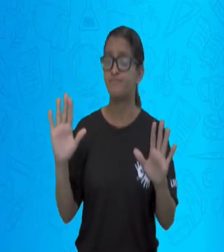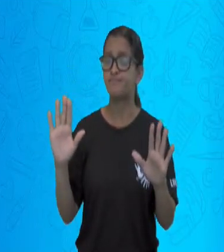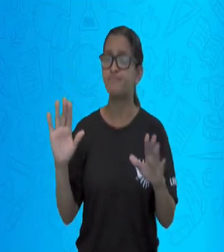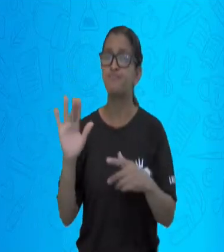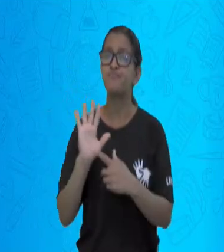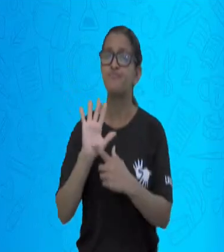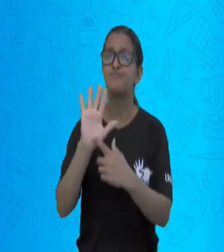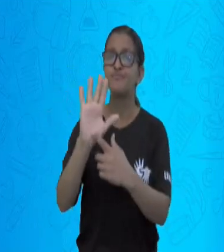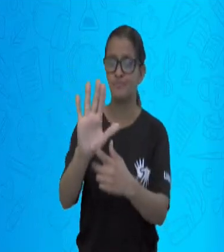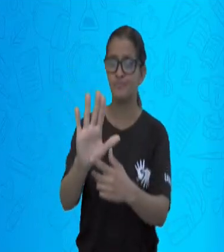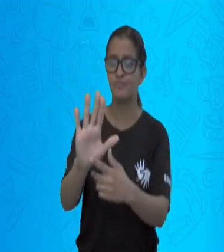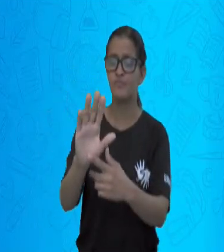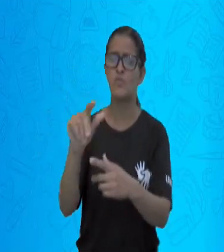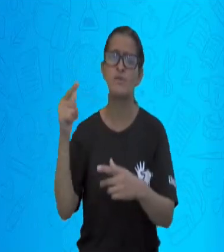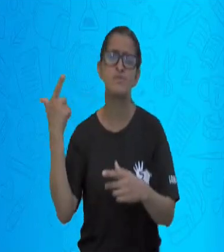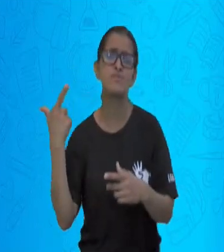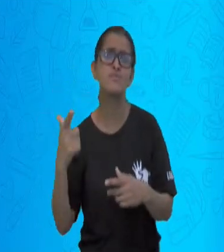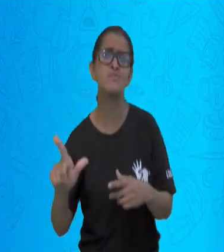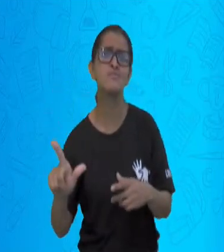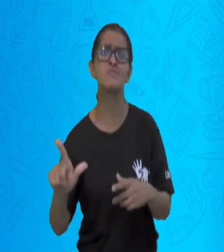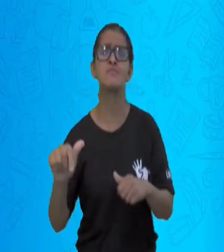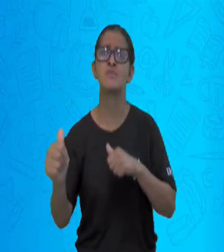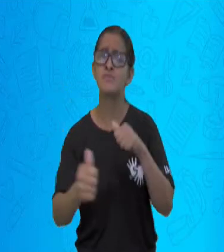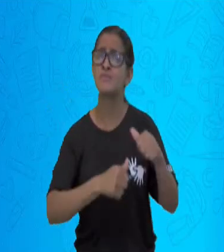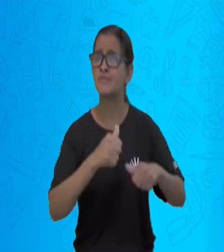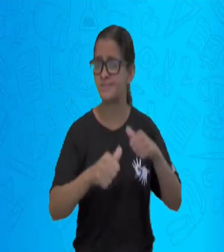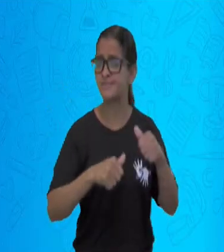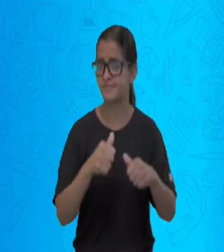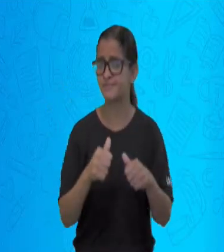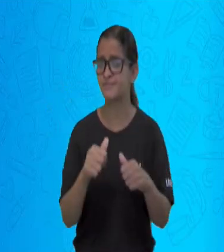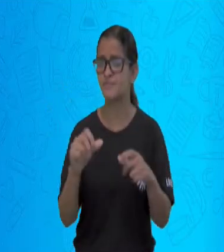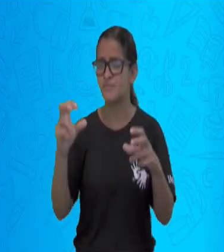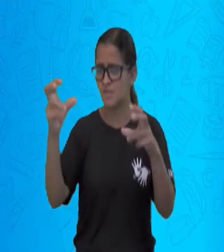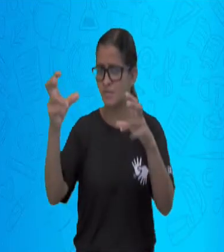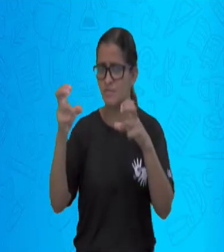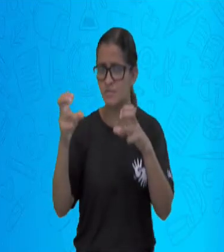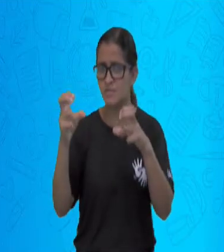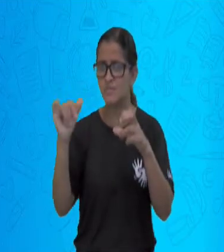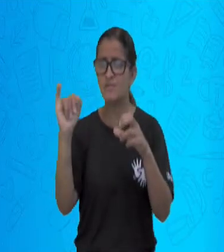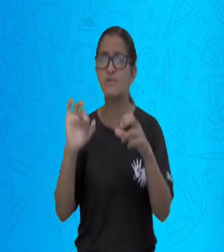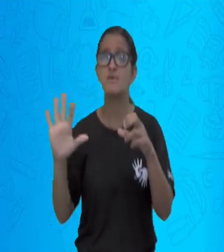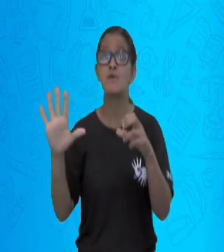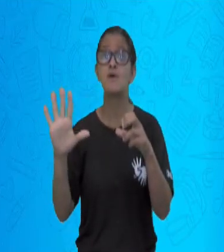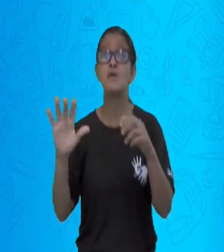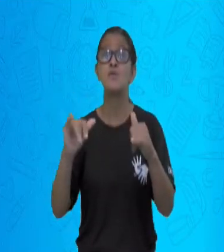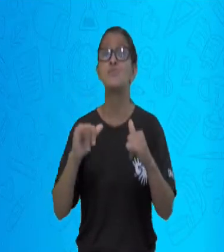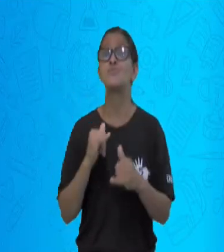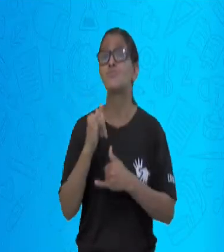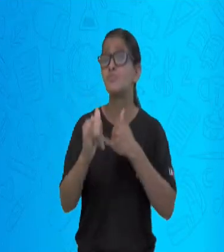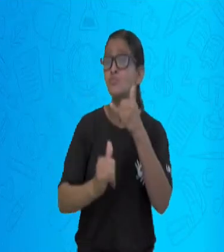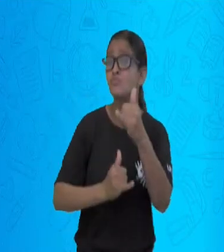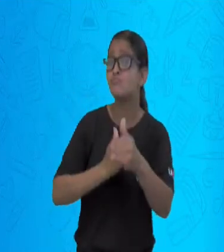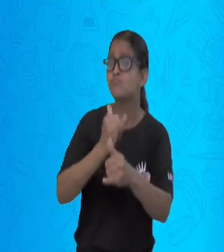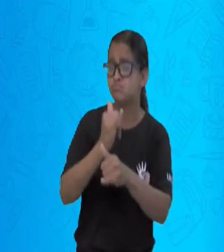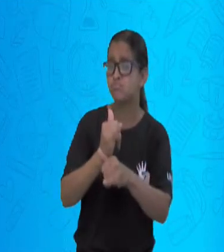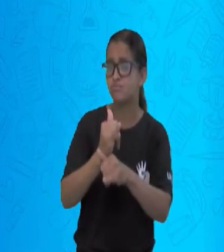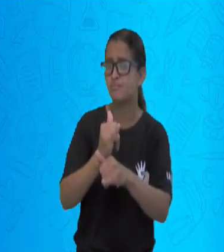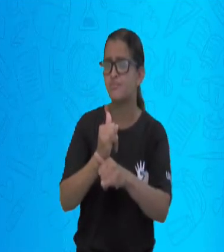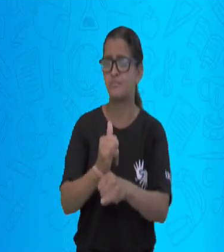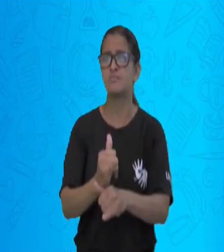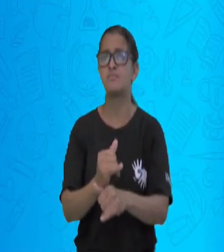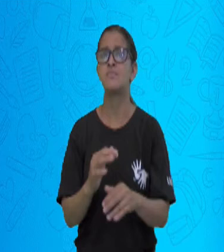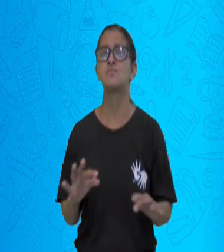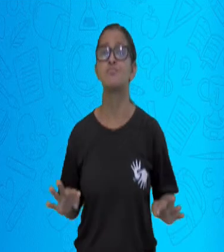que seja mais importante que nós podemos observar, que seriam as mudanças tecnológicas. Eu trouxe essa imagem aqui,